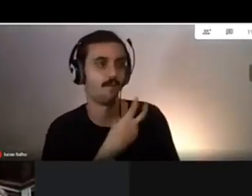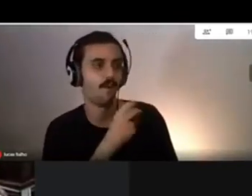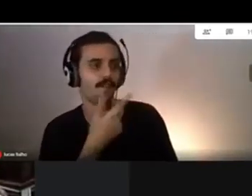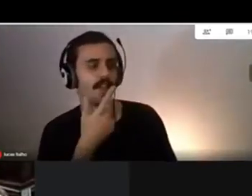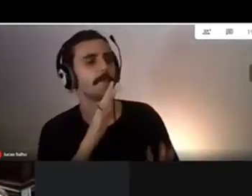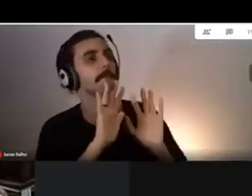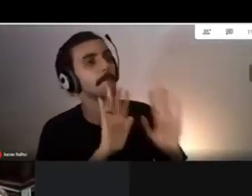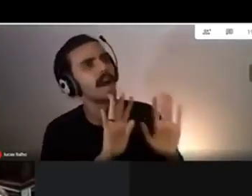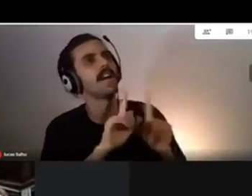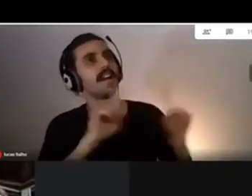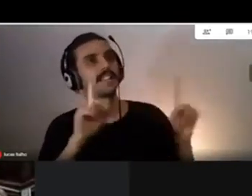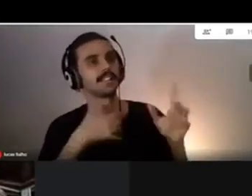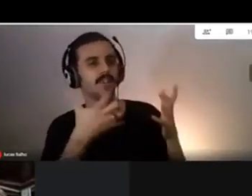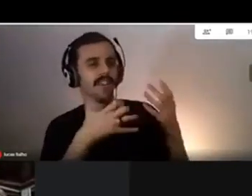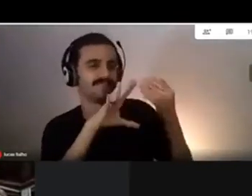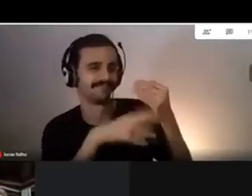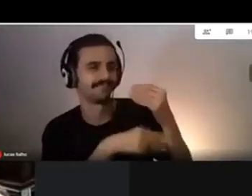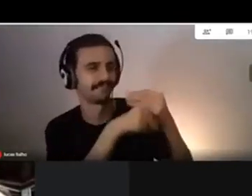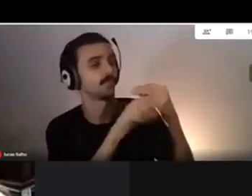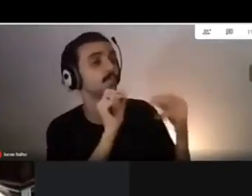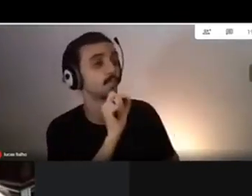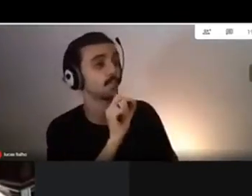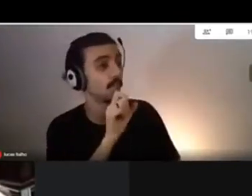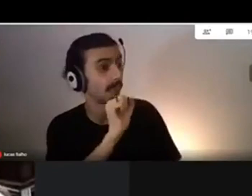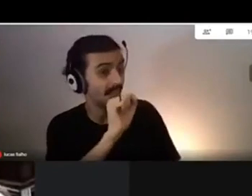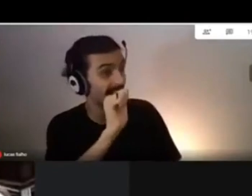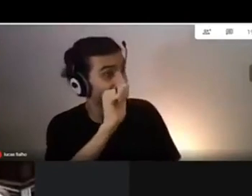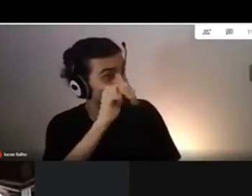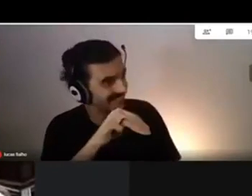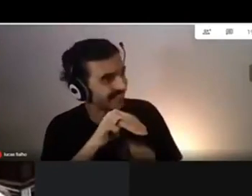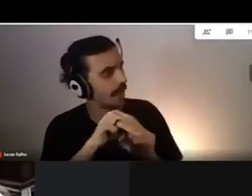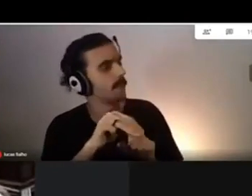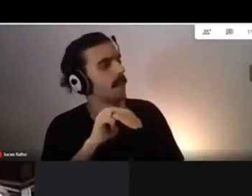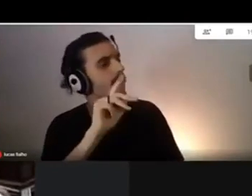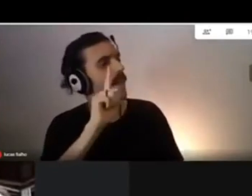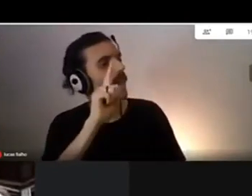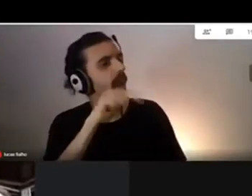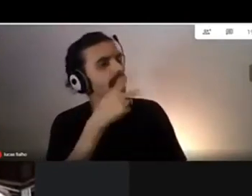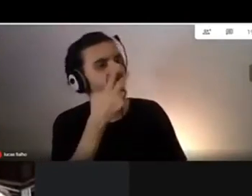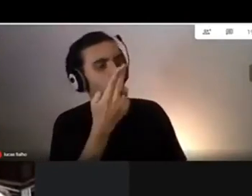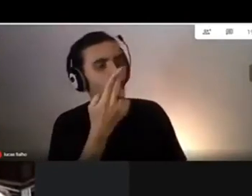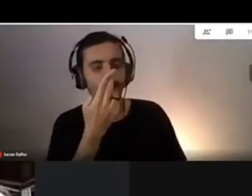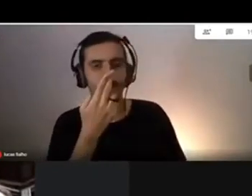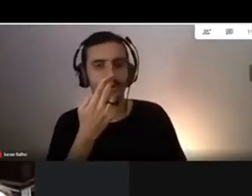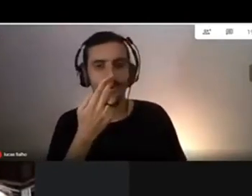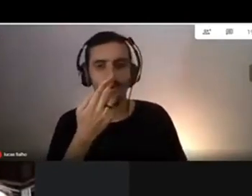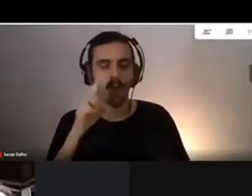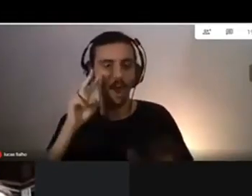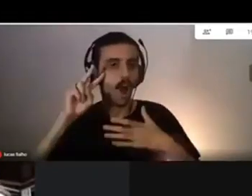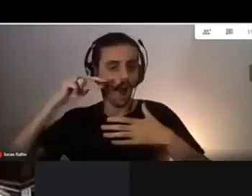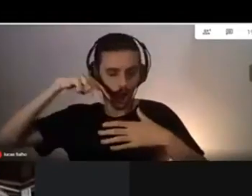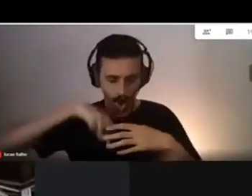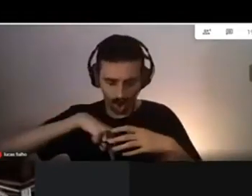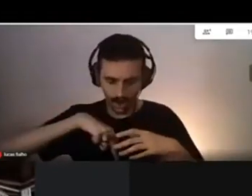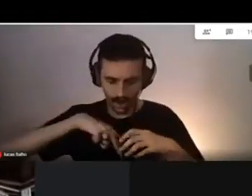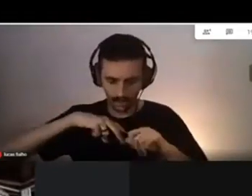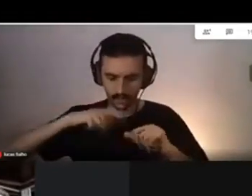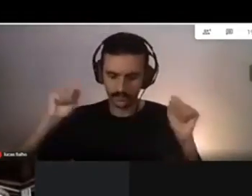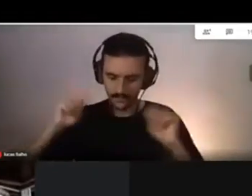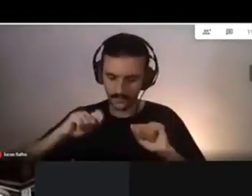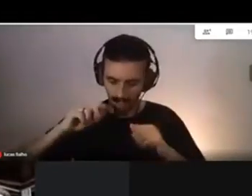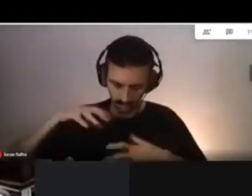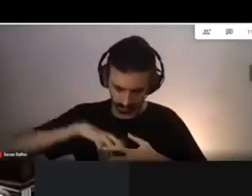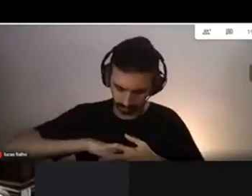história, o Sam não só se reinventa, como se revisita, né? Porque aquele mesmo comportamento dele, que ele